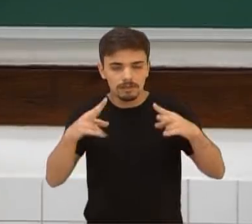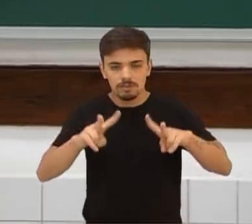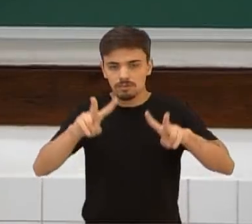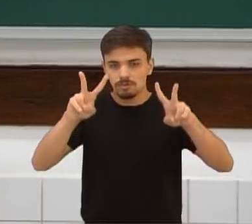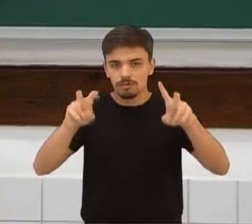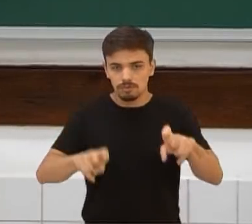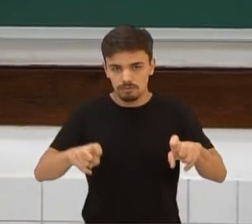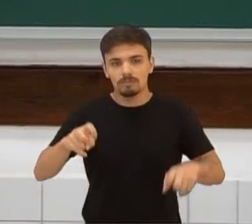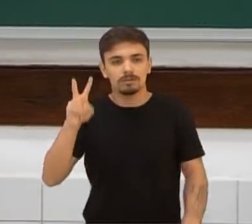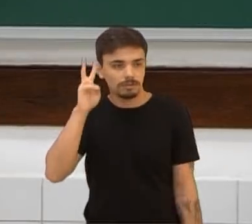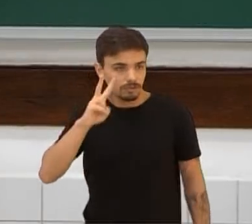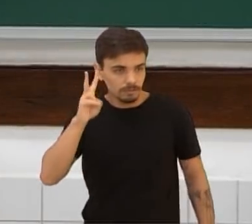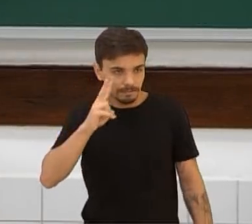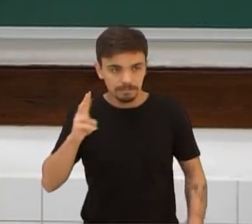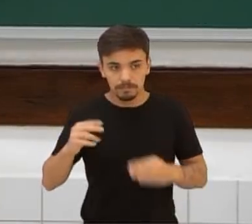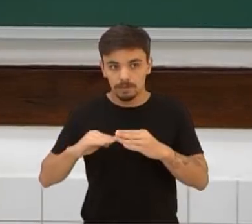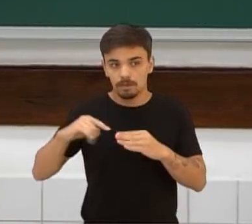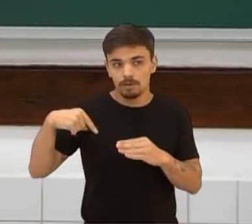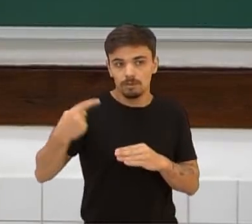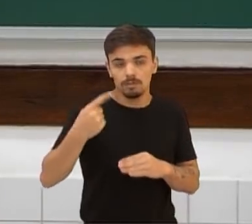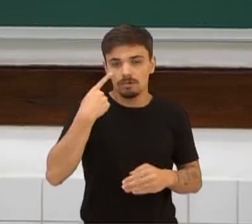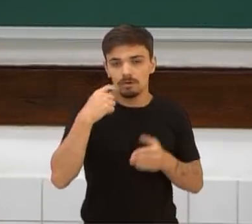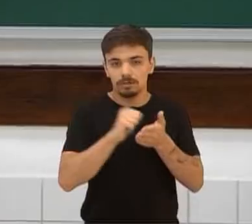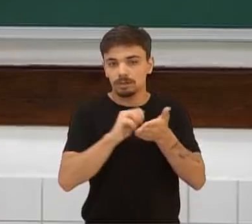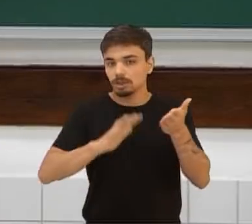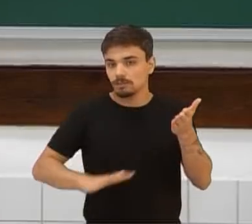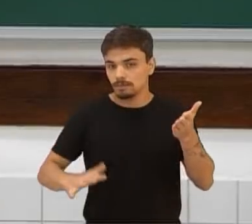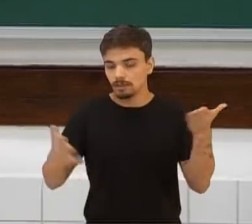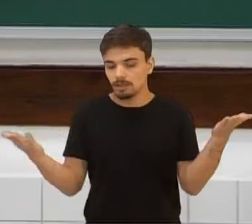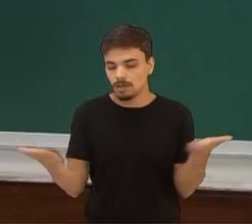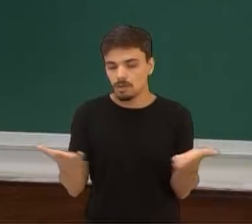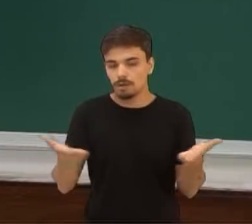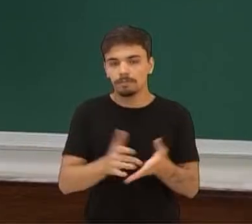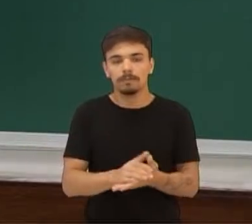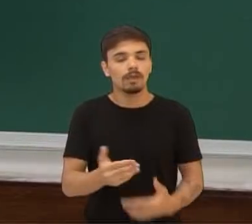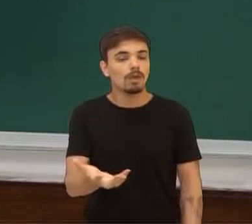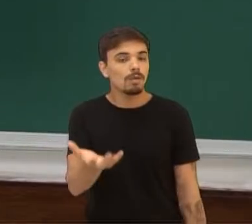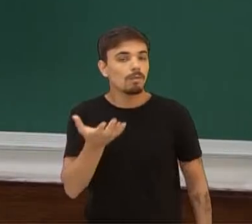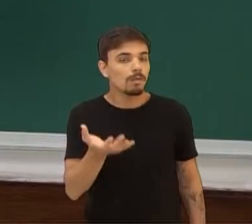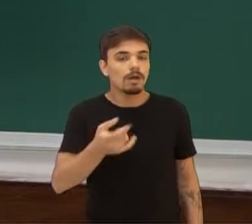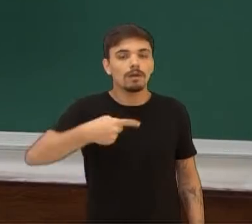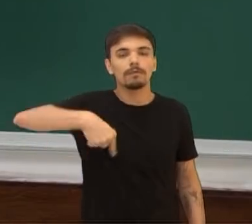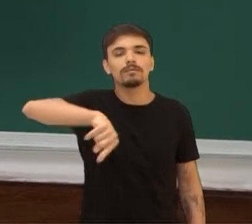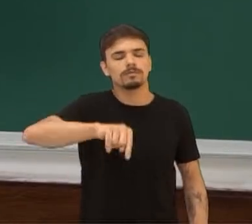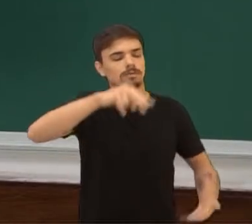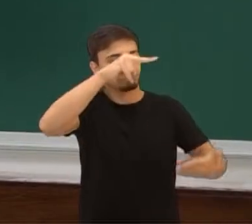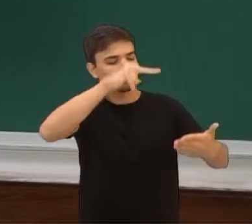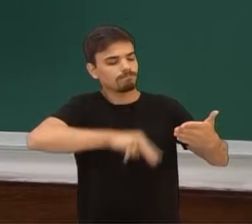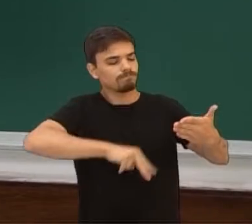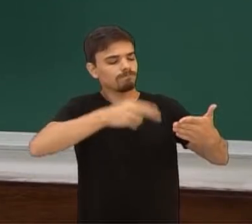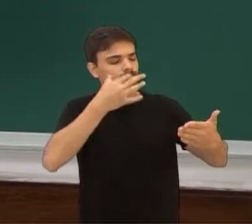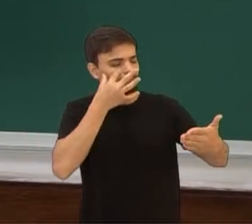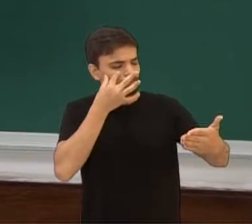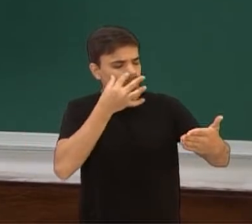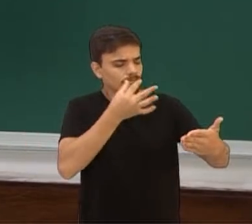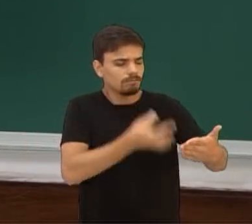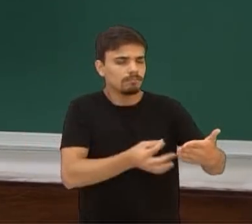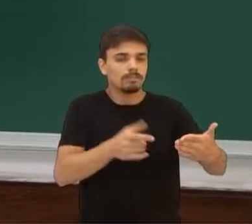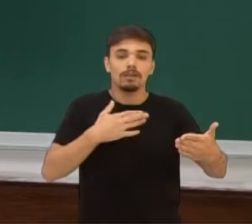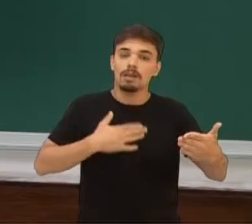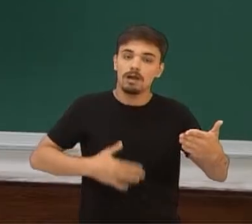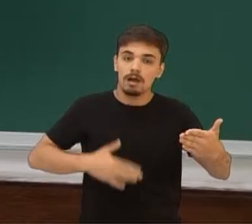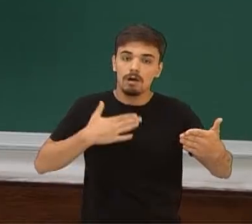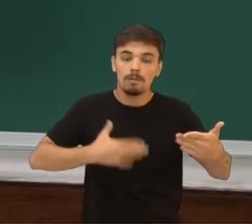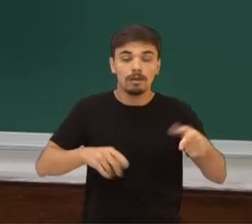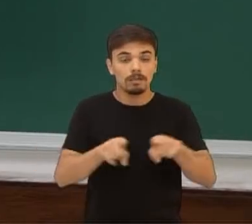lá, adiante, para a nossa atividade. Eu quero que vocês leiam com bastante calma essa atividade.